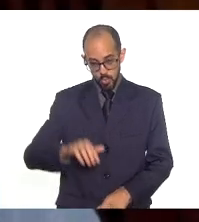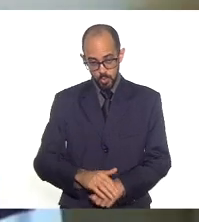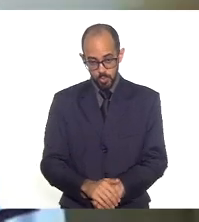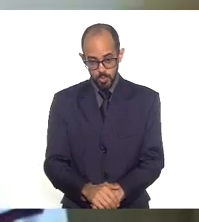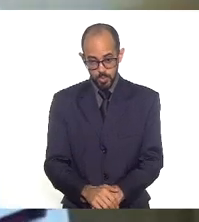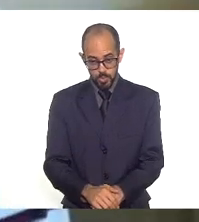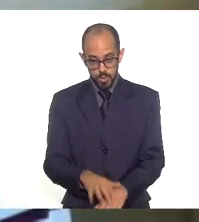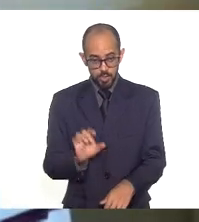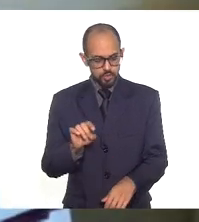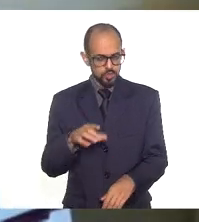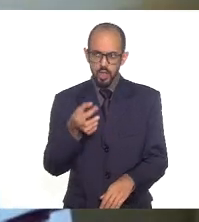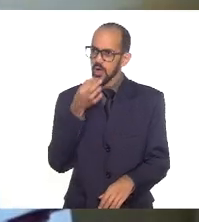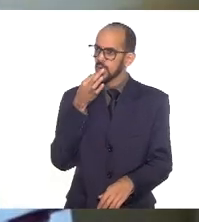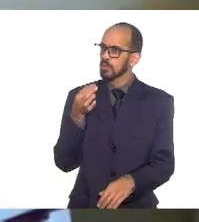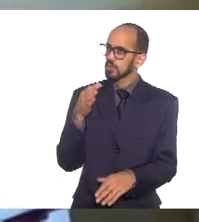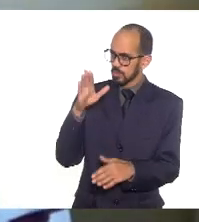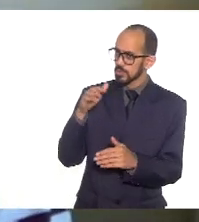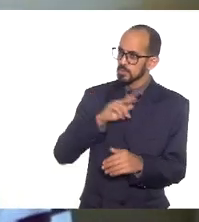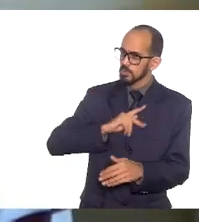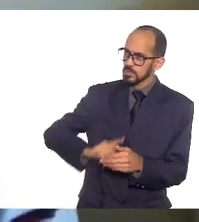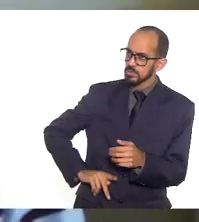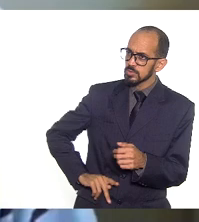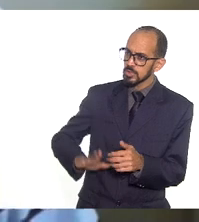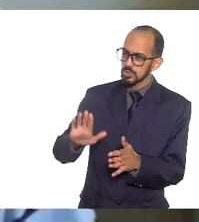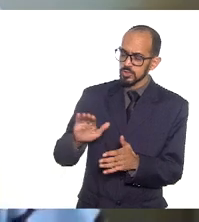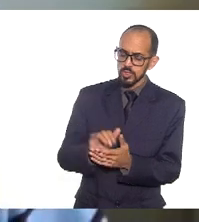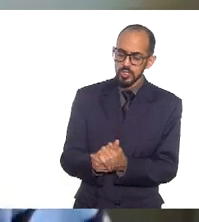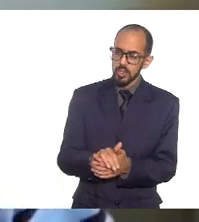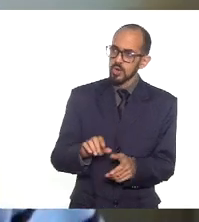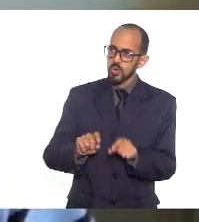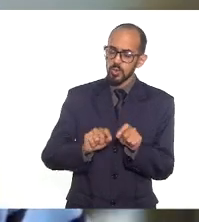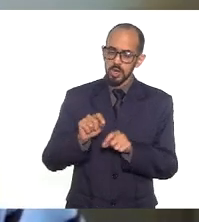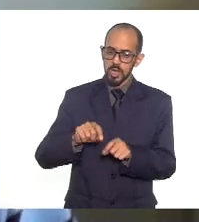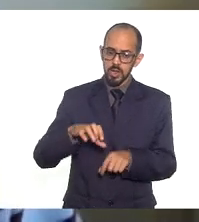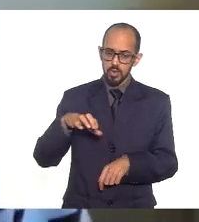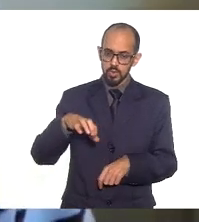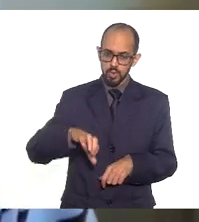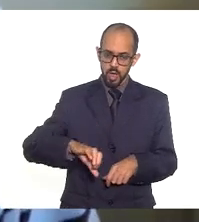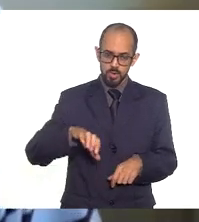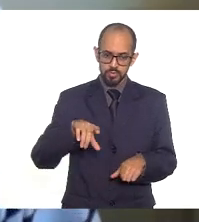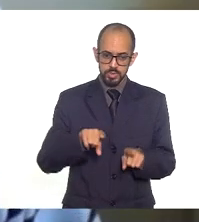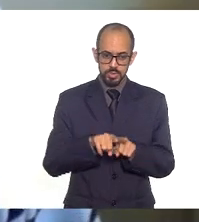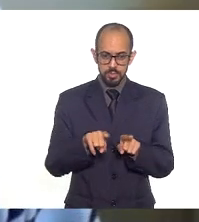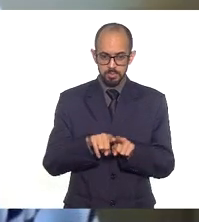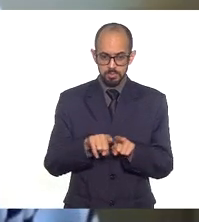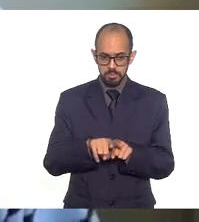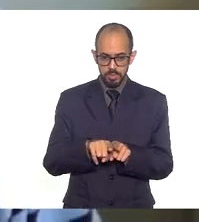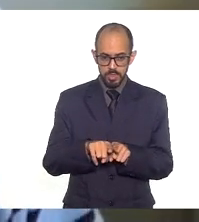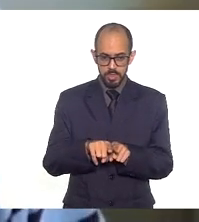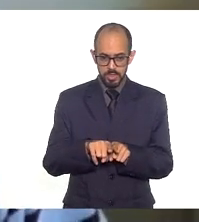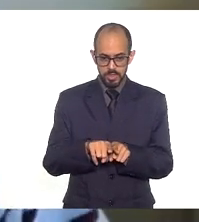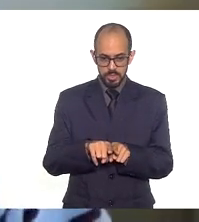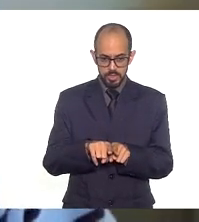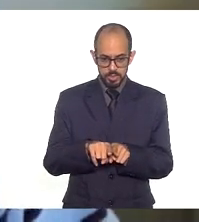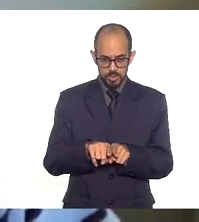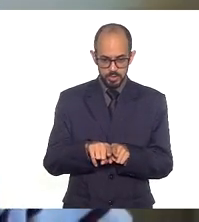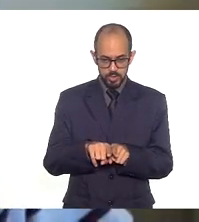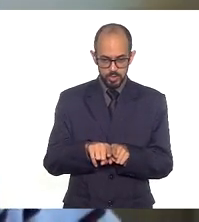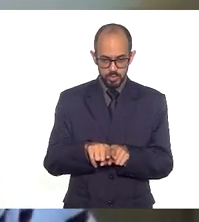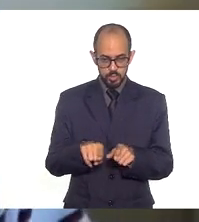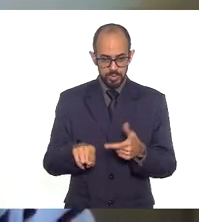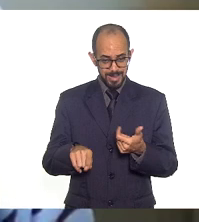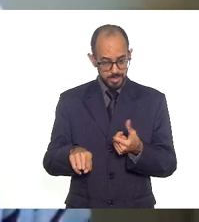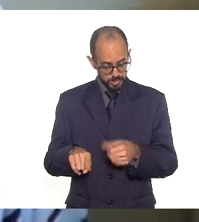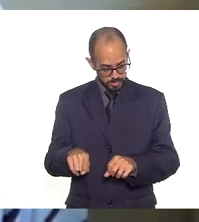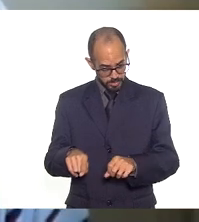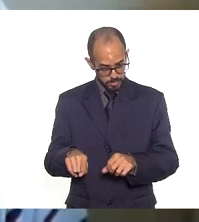Deixa eu só fazer aqui um comentário, presidente. Tanto no 9 quanto no